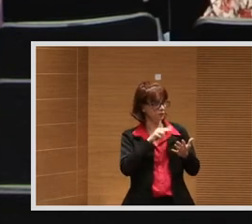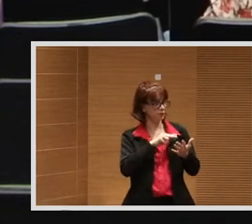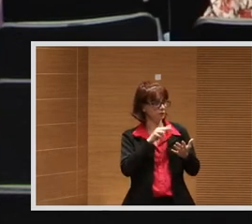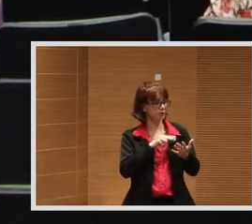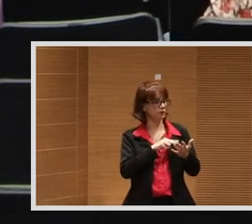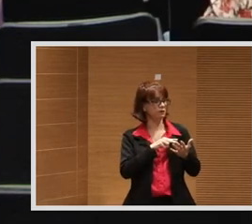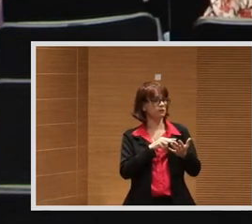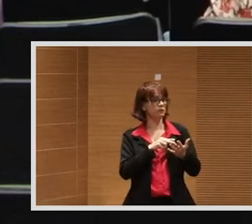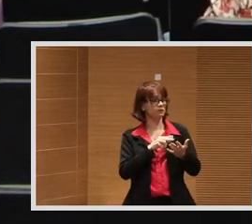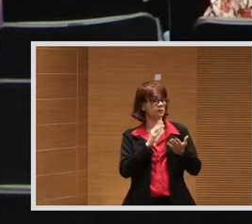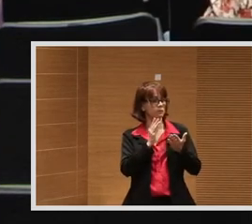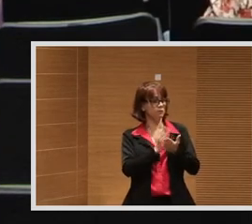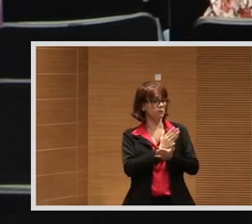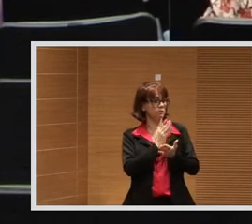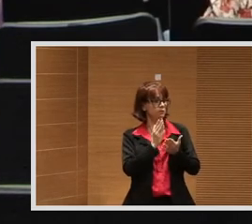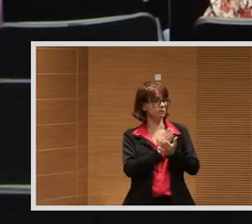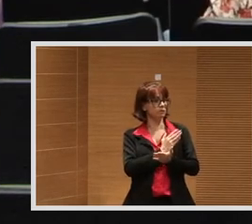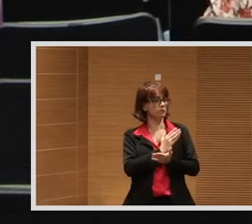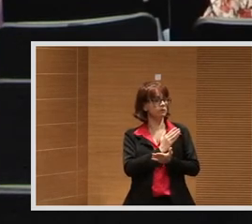mão o livro